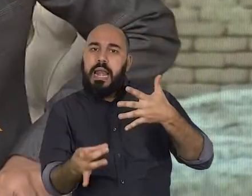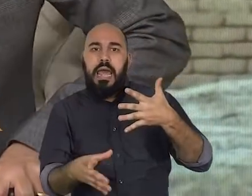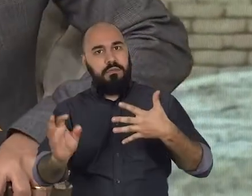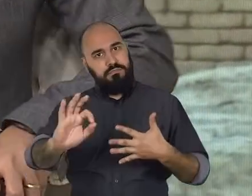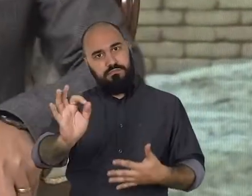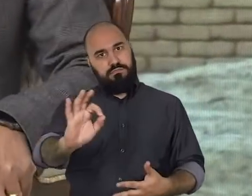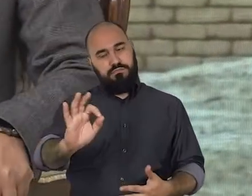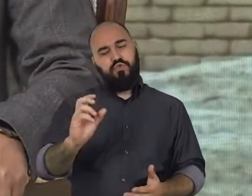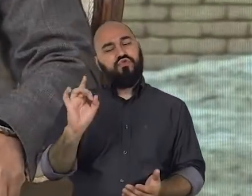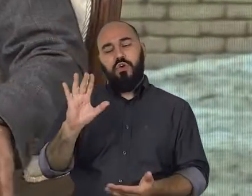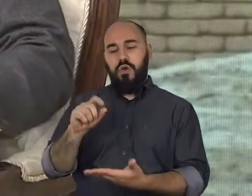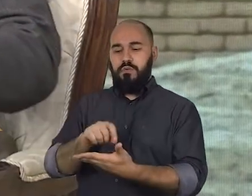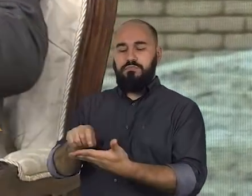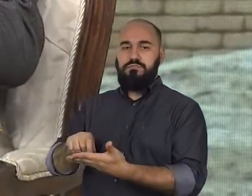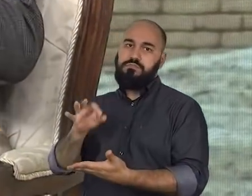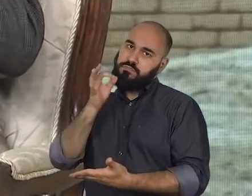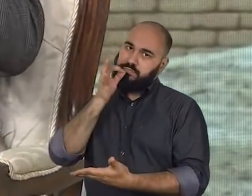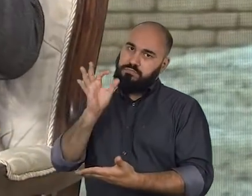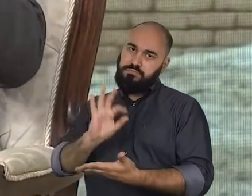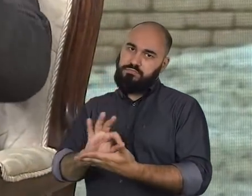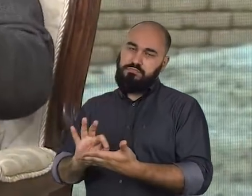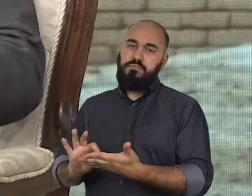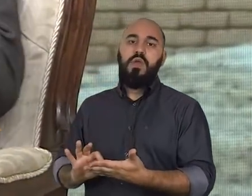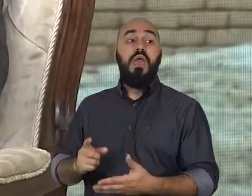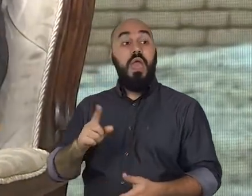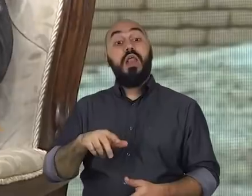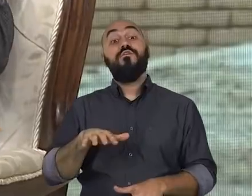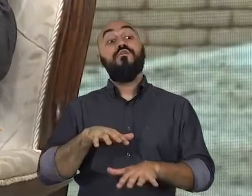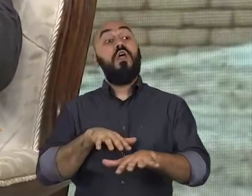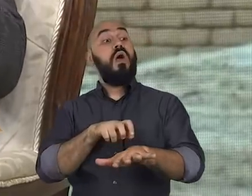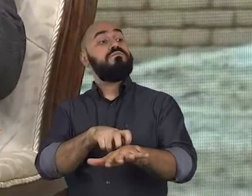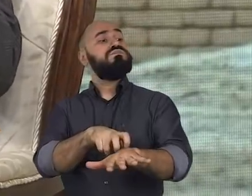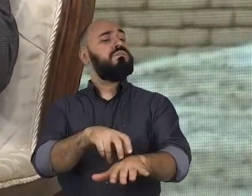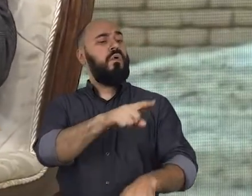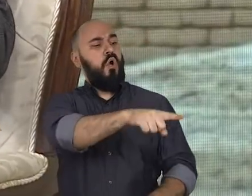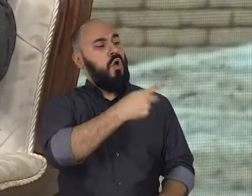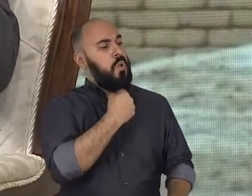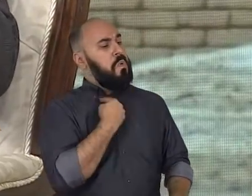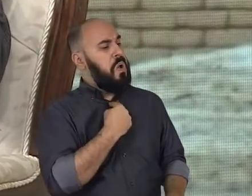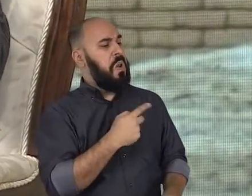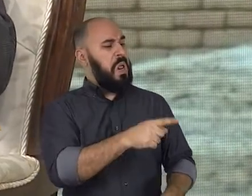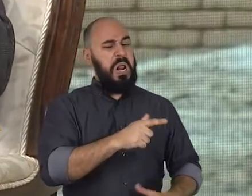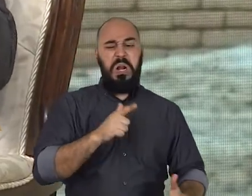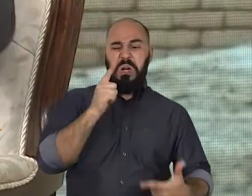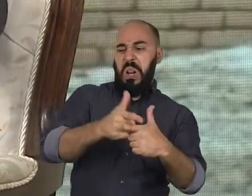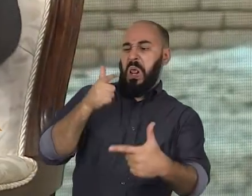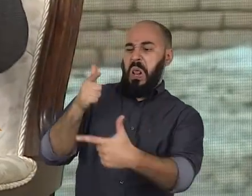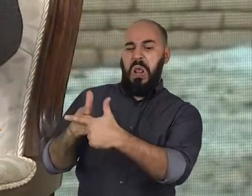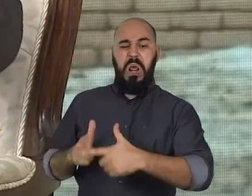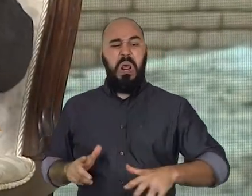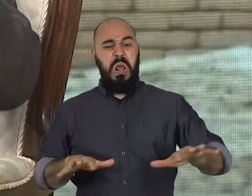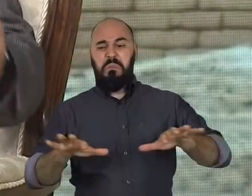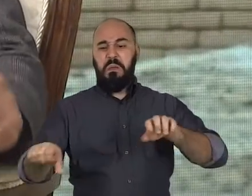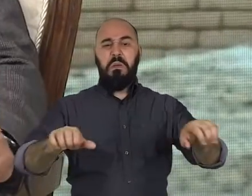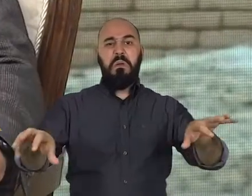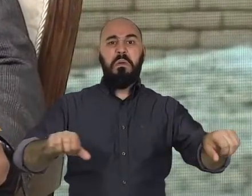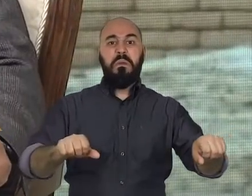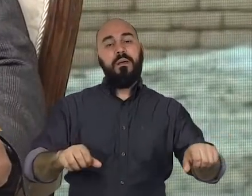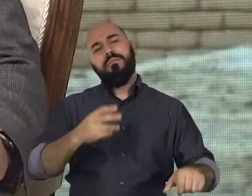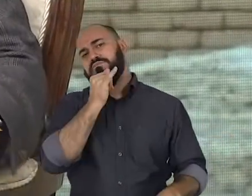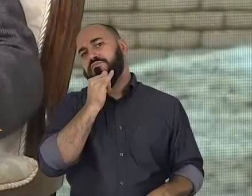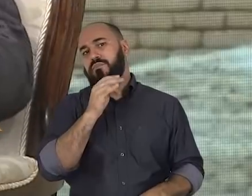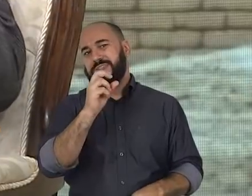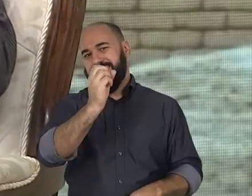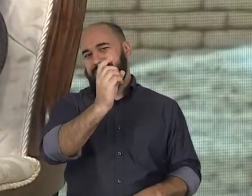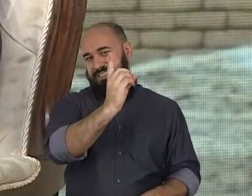babilônicas. Ele talvez apenas foi ali para fazer umas ameaças, deportou alguns cativos para a corte, nesse caso Daniel e seus